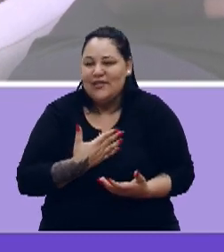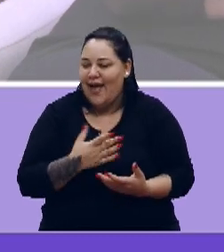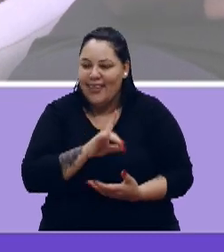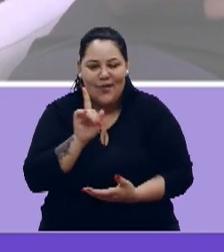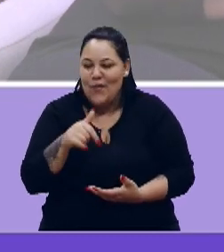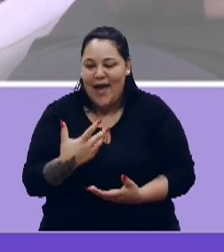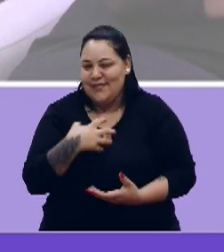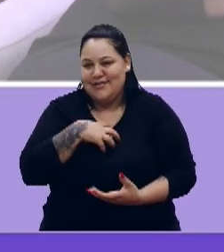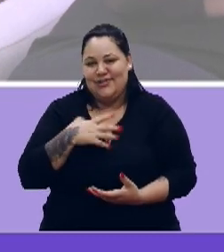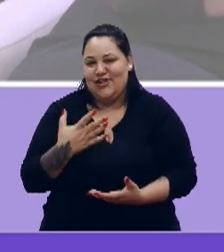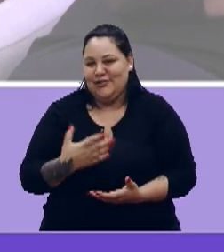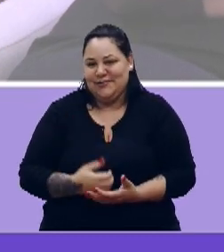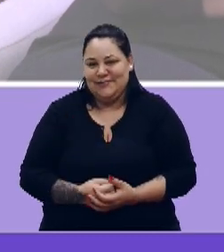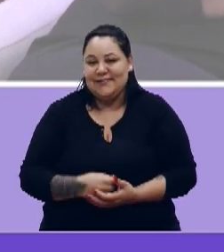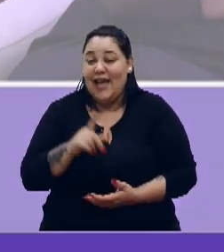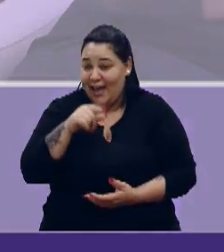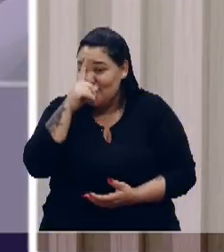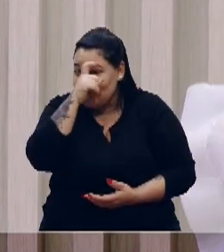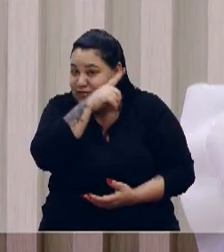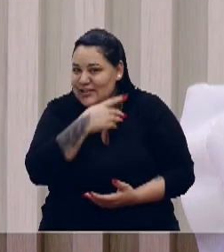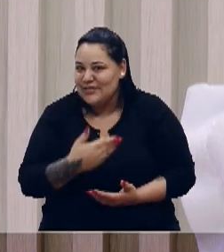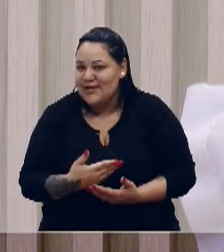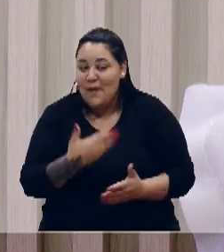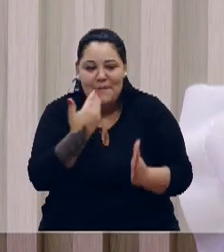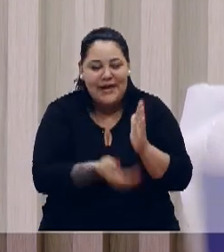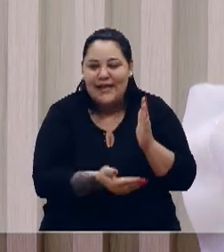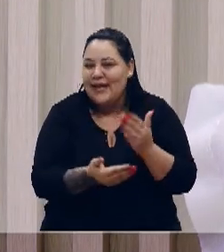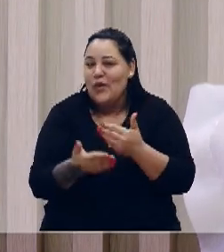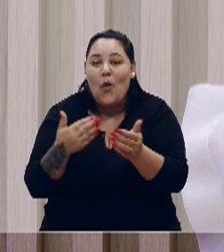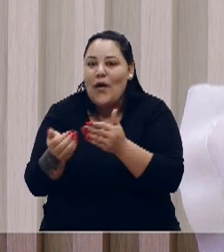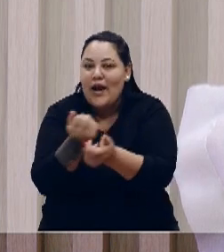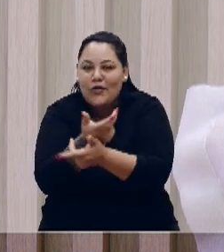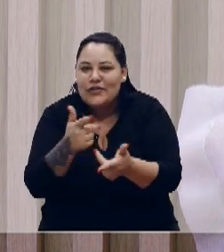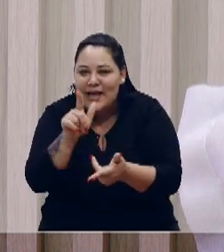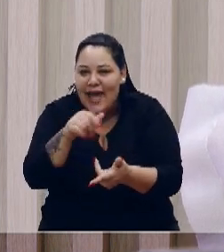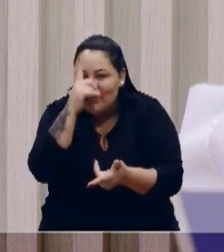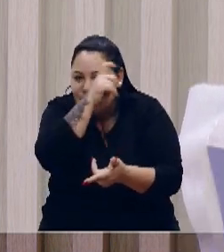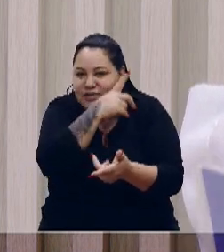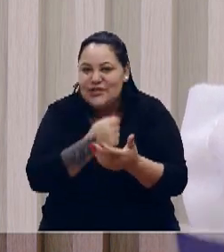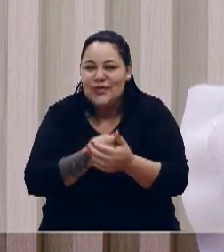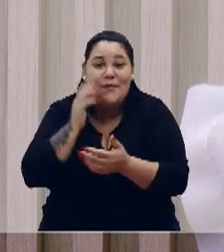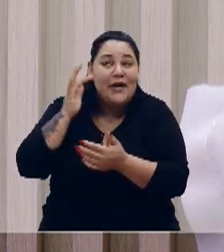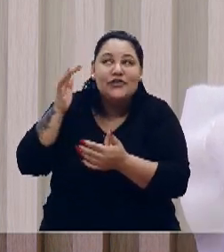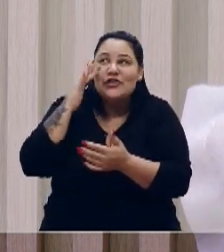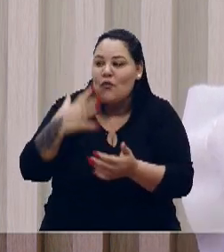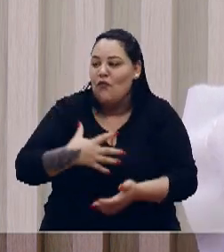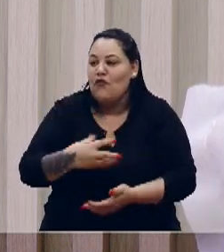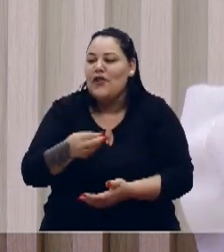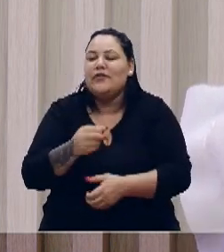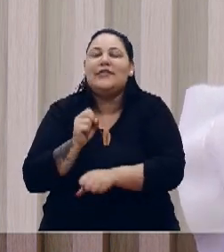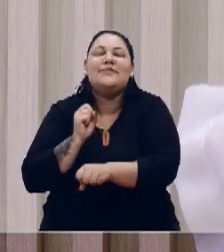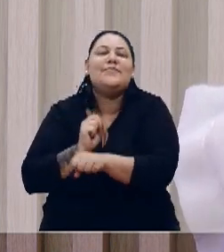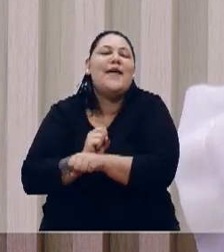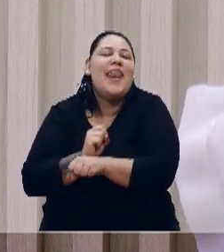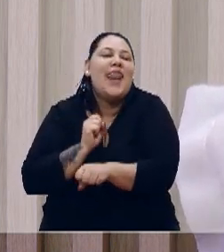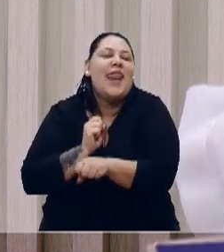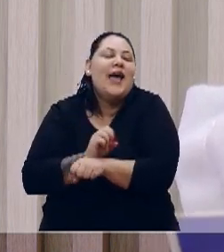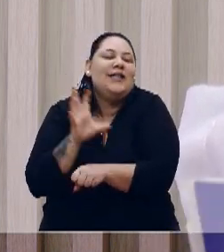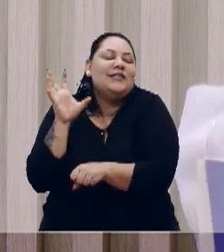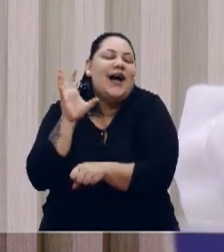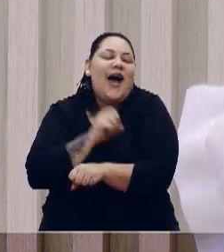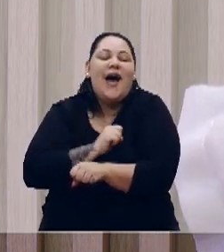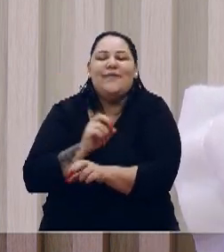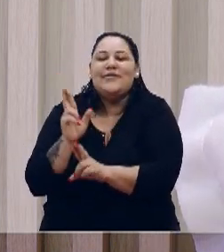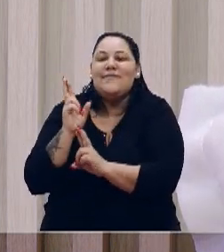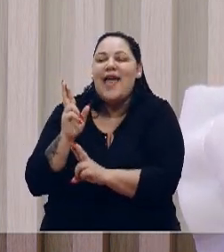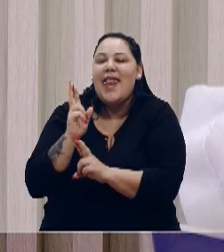infelizmente. E perder é difícil, né? Perder qualquer coisa é difícil. Imagina uma coisa assim, uma coisa que tu espera, que tu luta, que